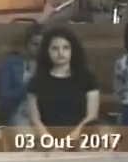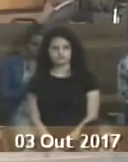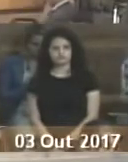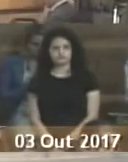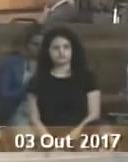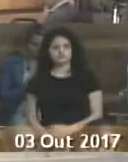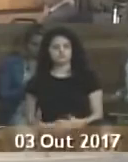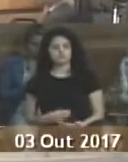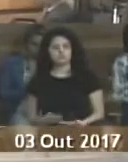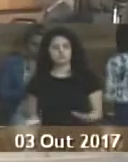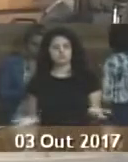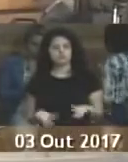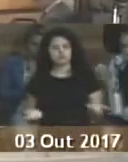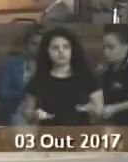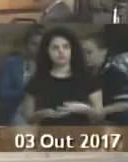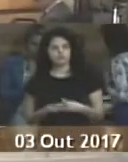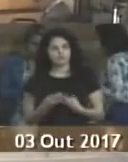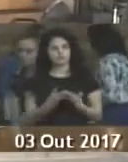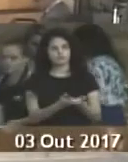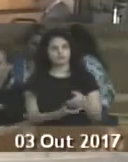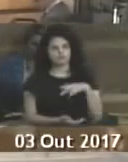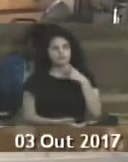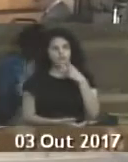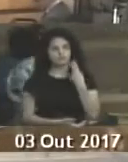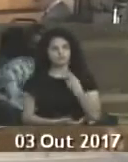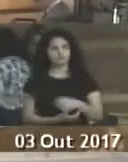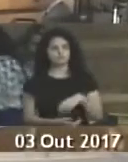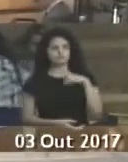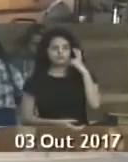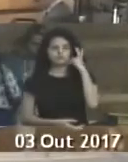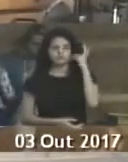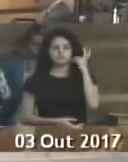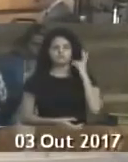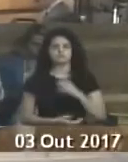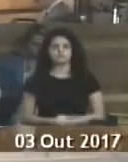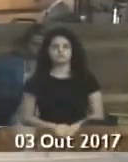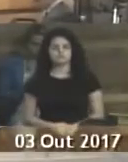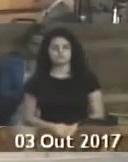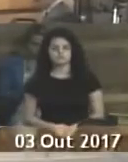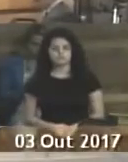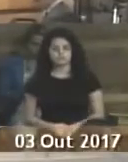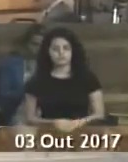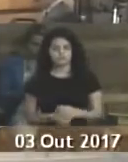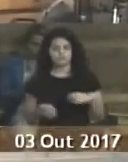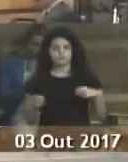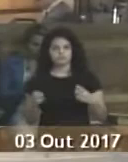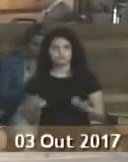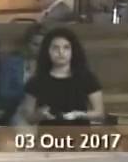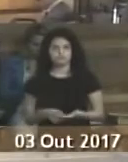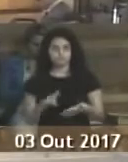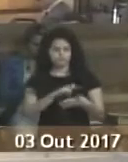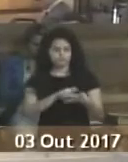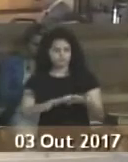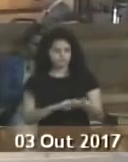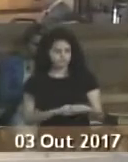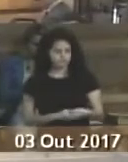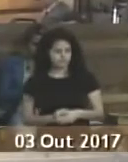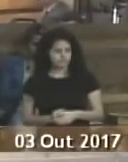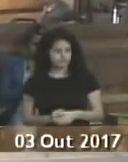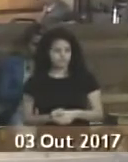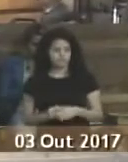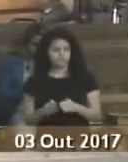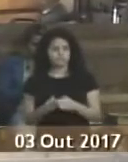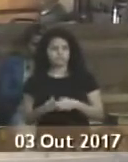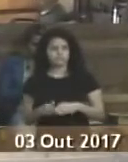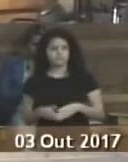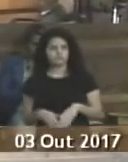Bem, agora vou franquear a palavra aos senhores vereadores pelo expediente, por ordem de inscrição. Solicito que o vereador